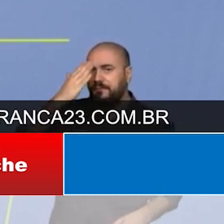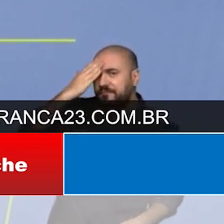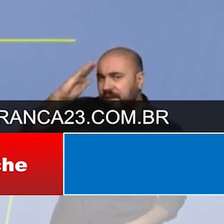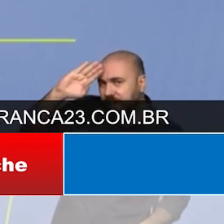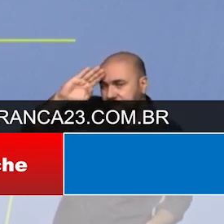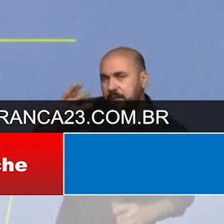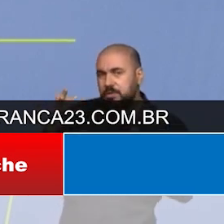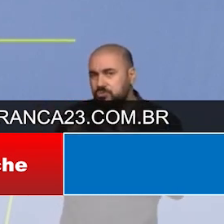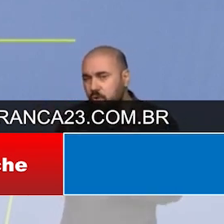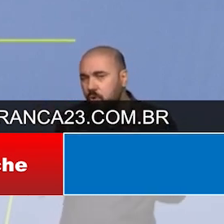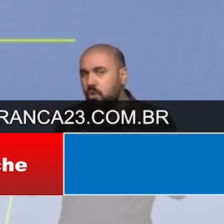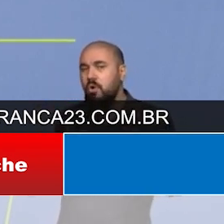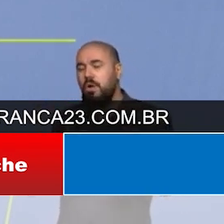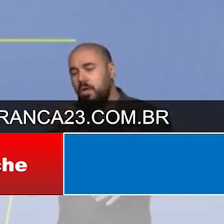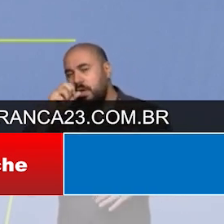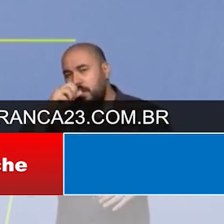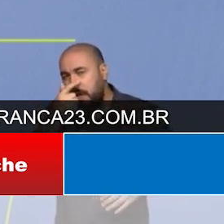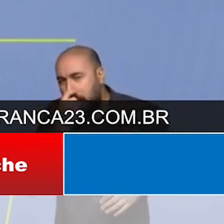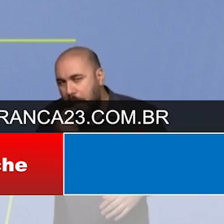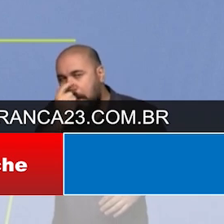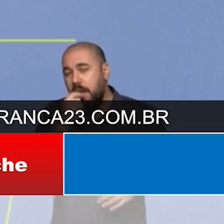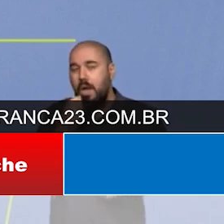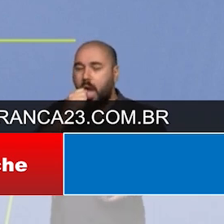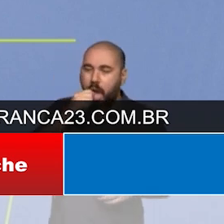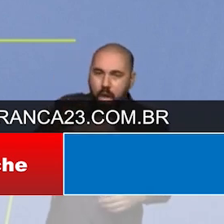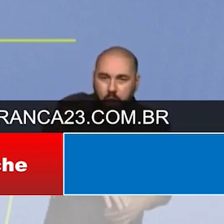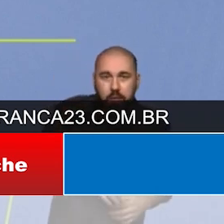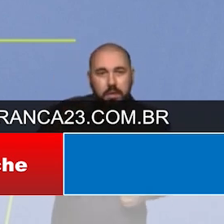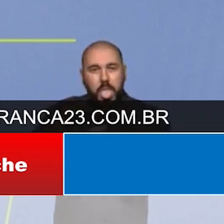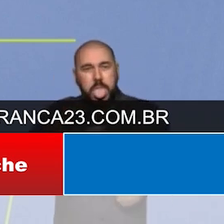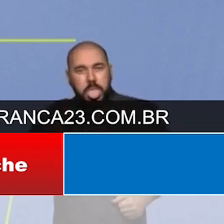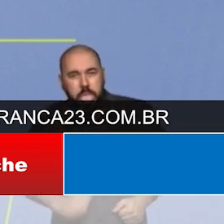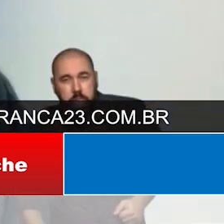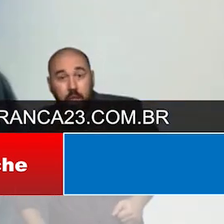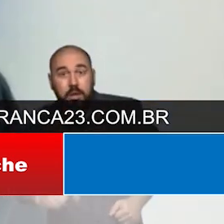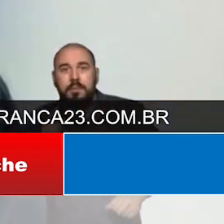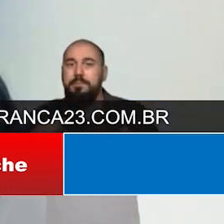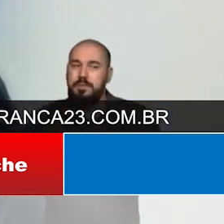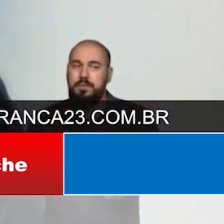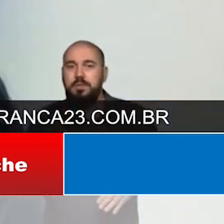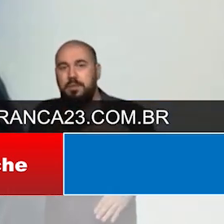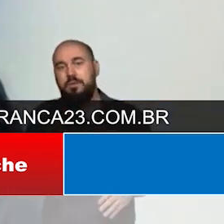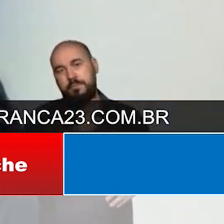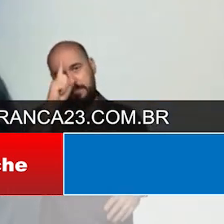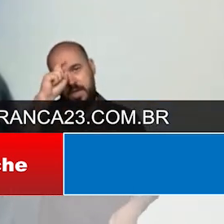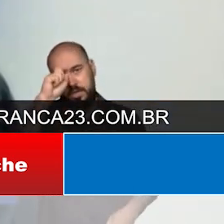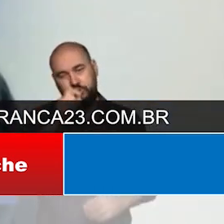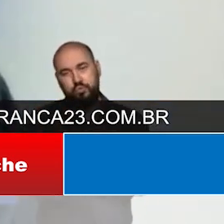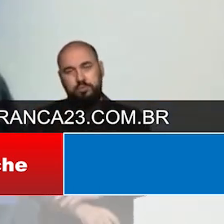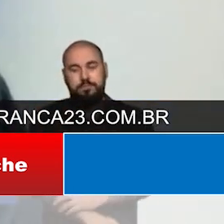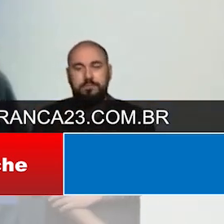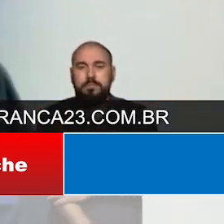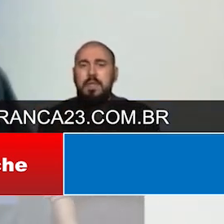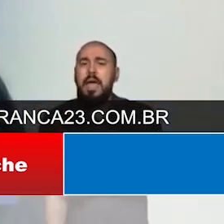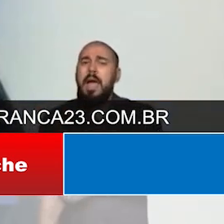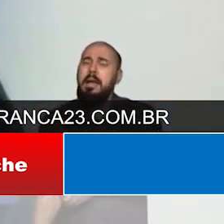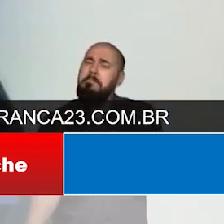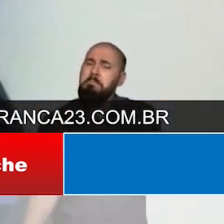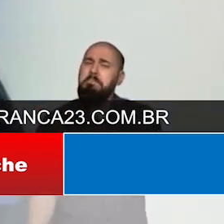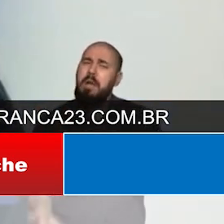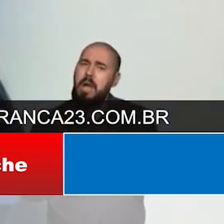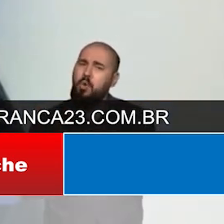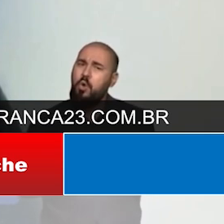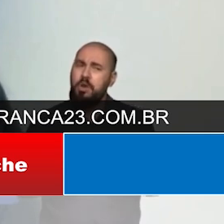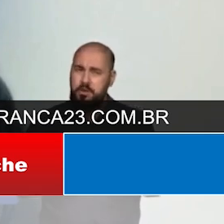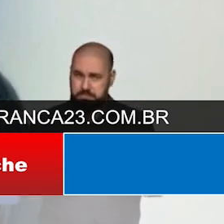no corpo, náusea e diarreia, devem procurar atendimento médico. Agora a gente está vendo uma nova variante